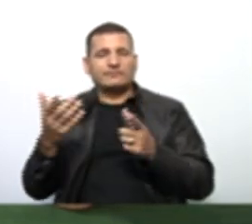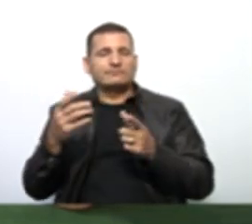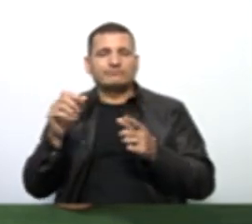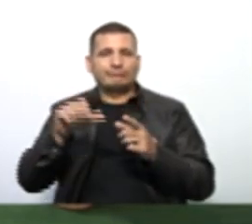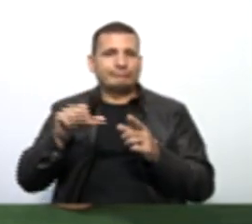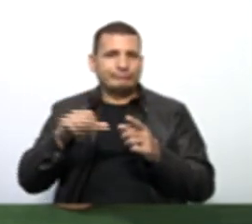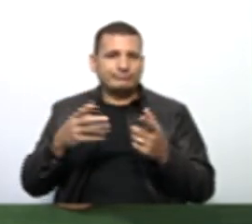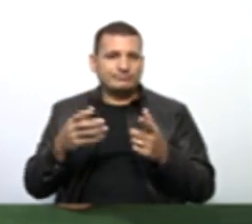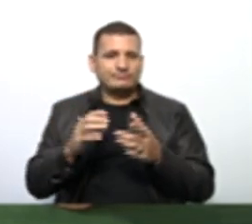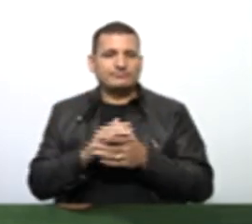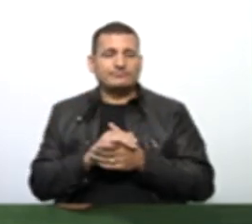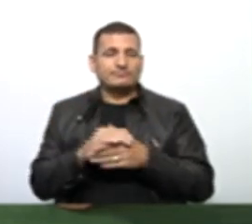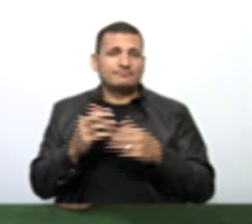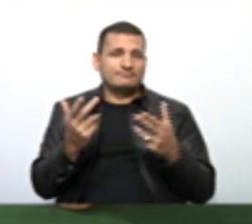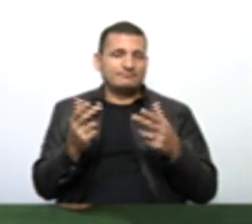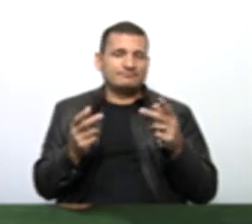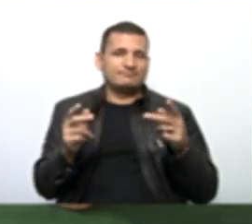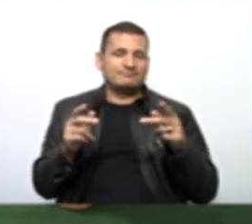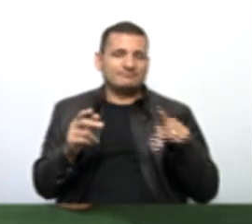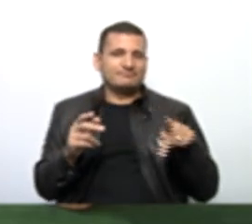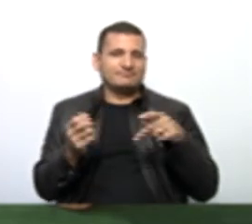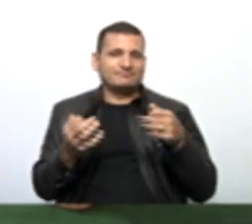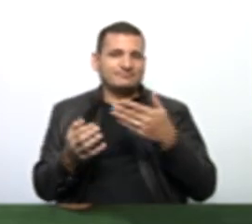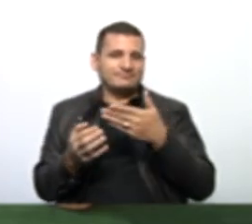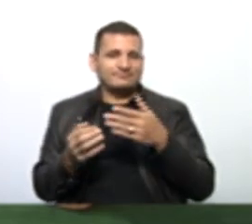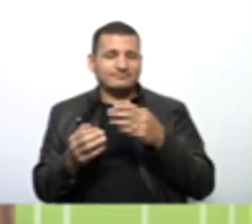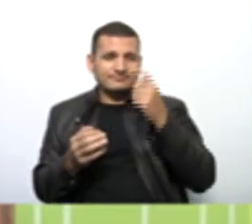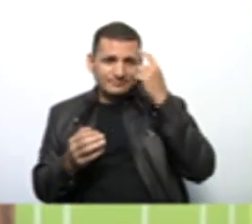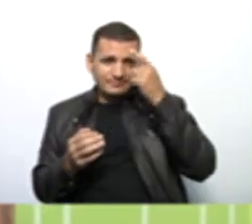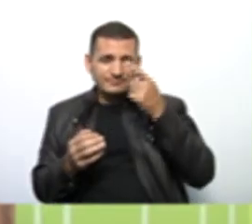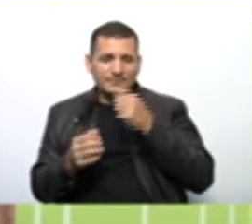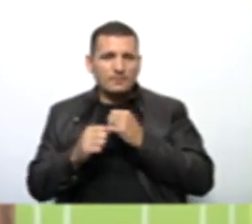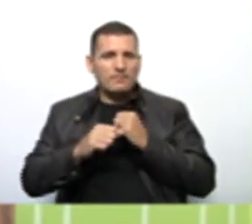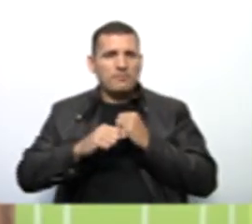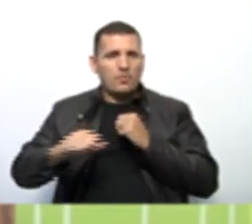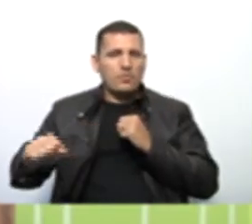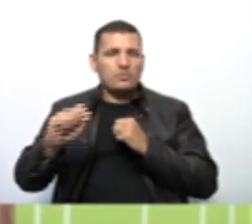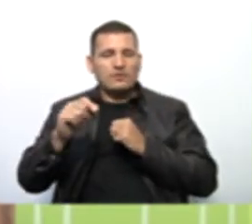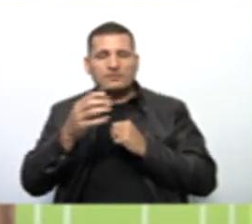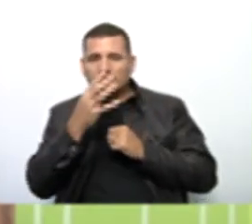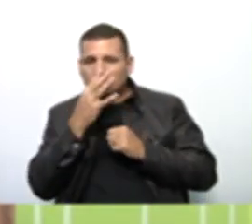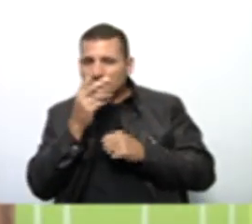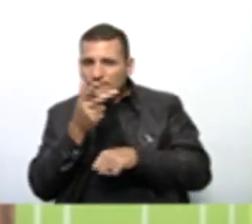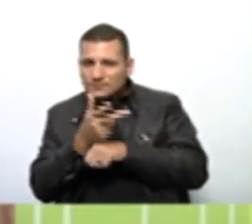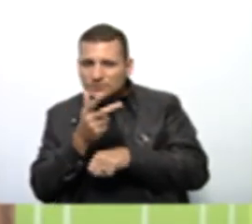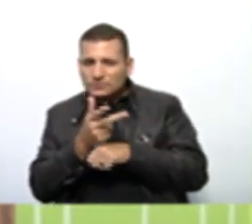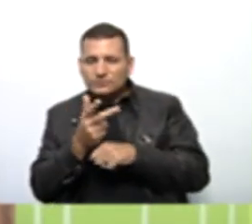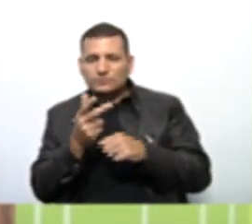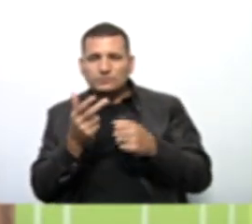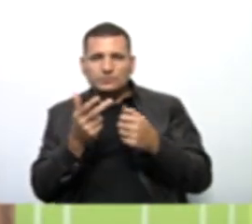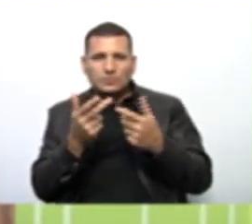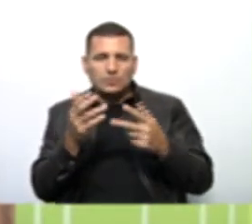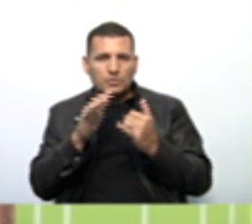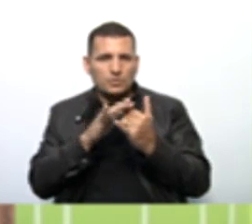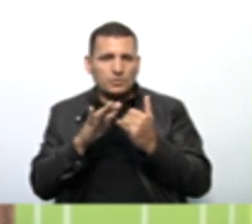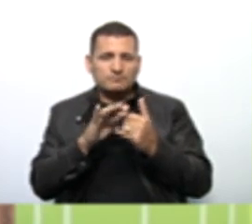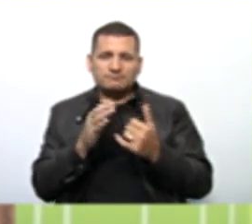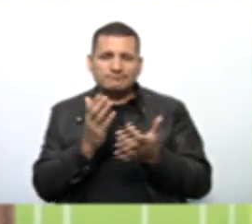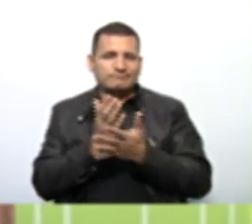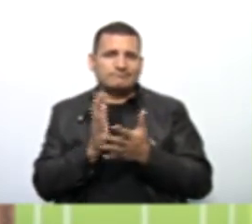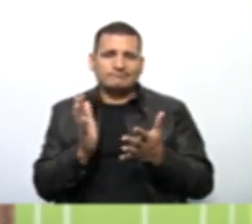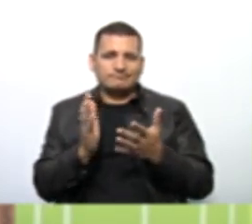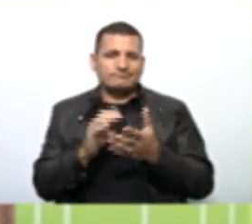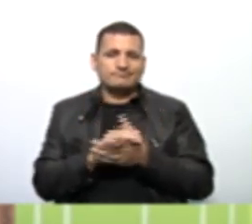st o pessoal do são josé se pensa em uma alta velocidade para assistir vídeo essas coisas pensa então acabou naquela